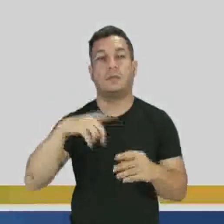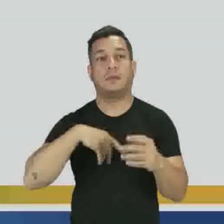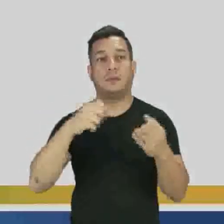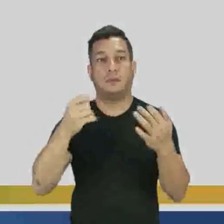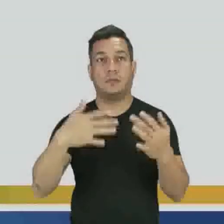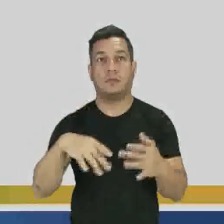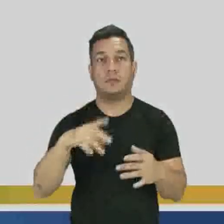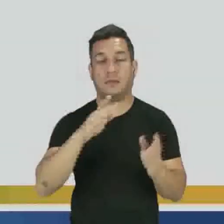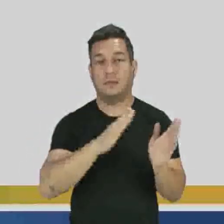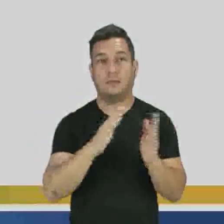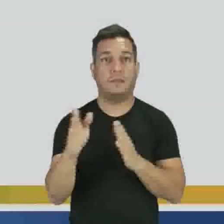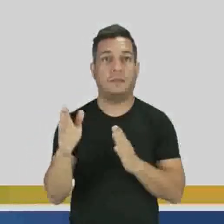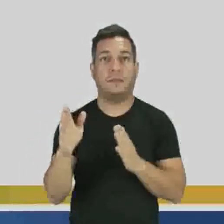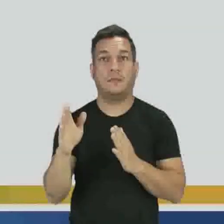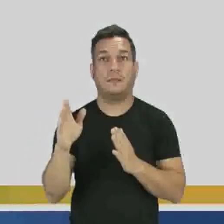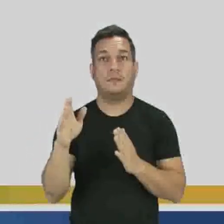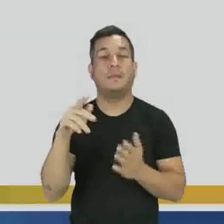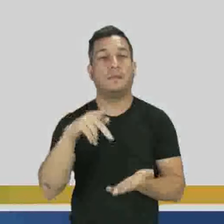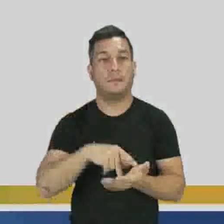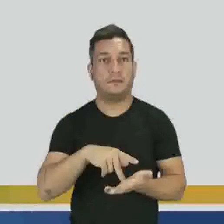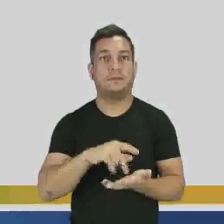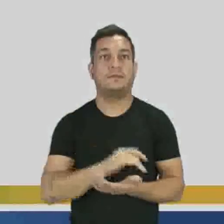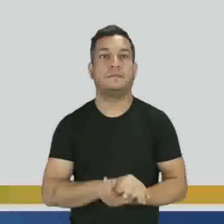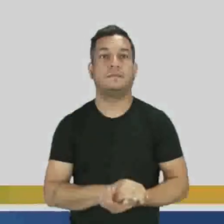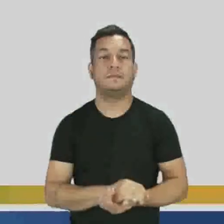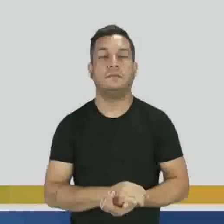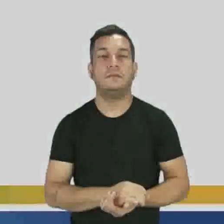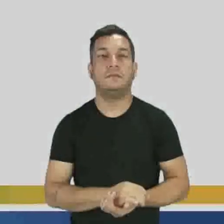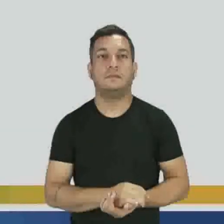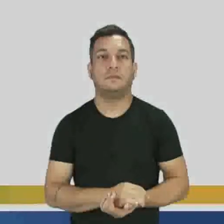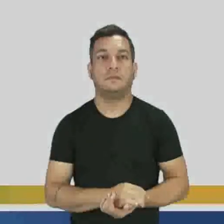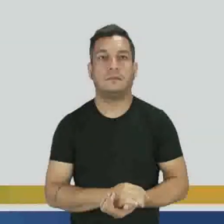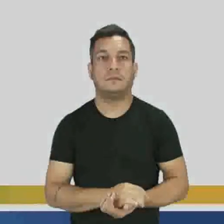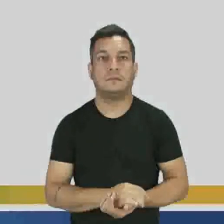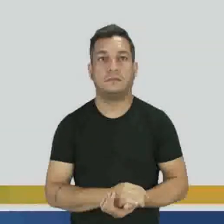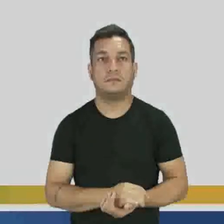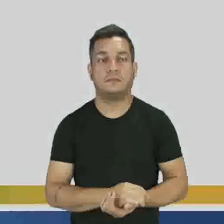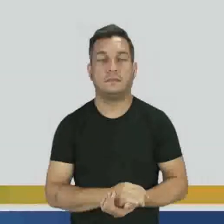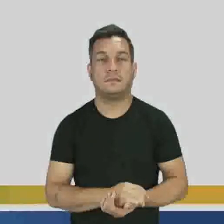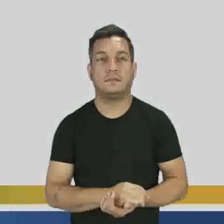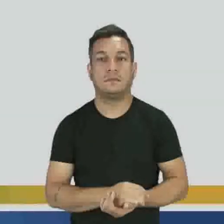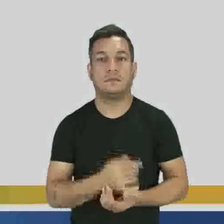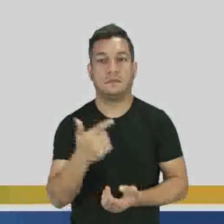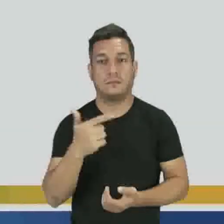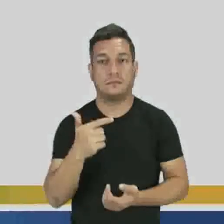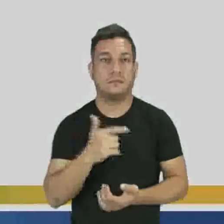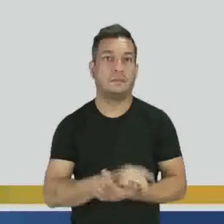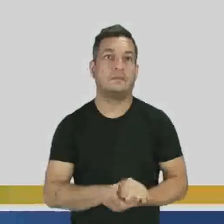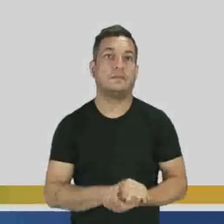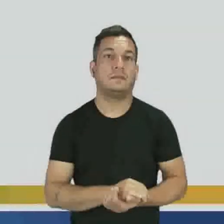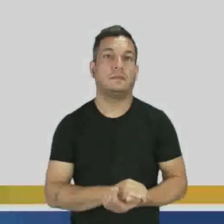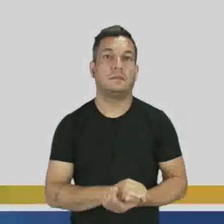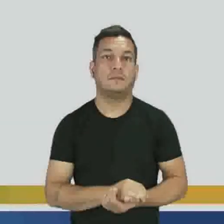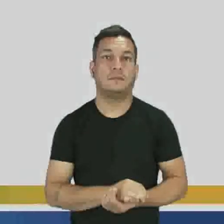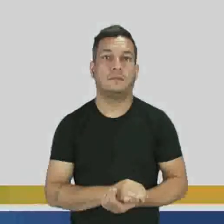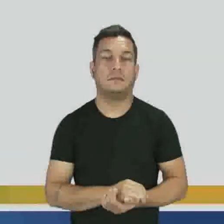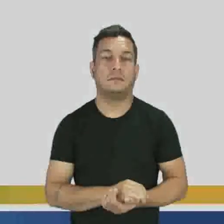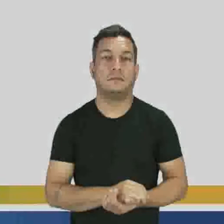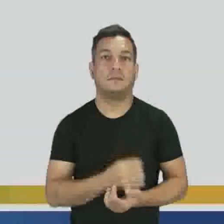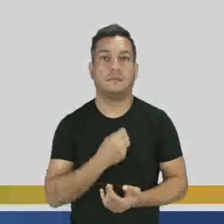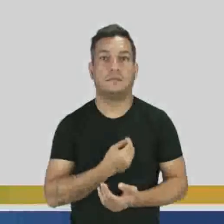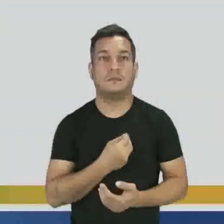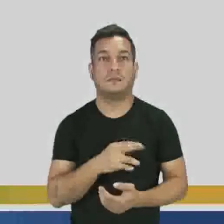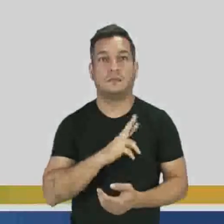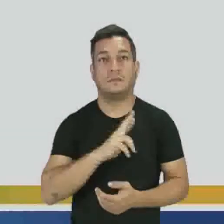definição dada de período está correta, verdadeira. Afirmação 2. A